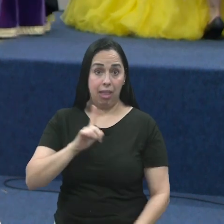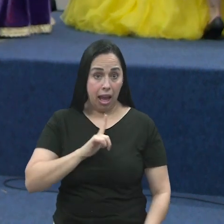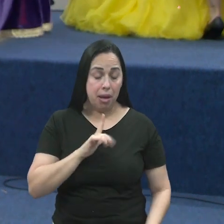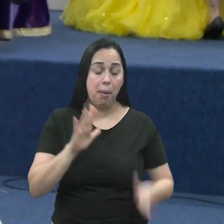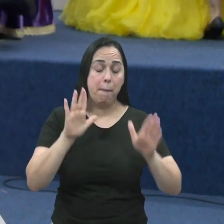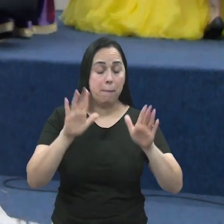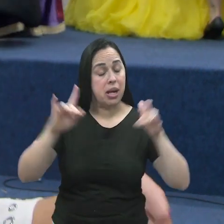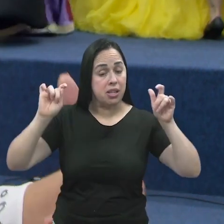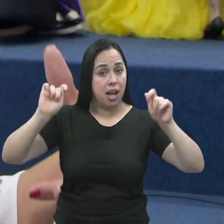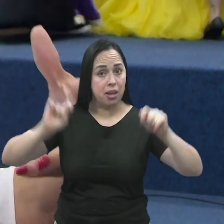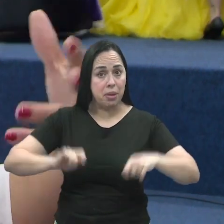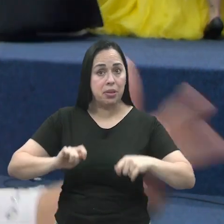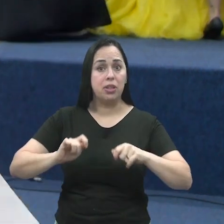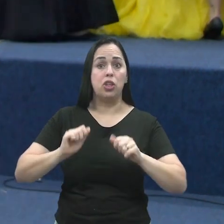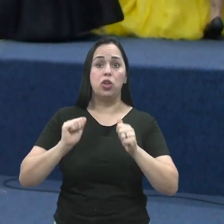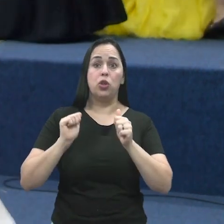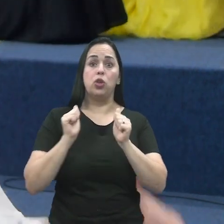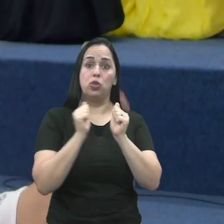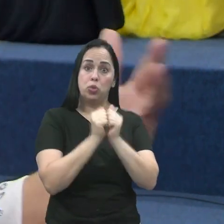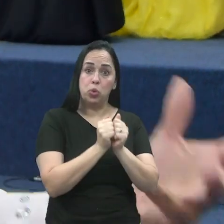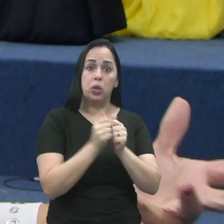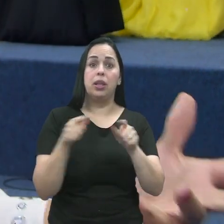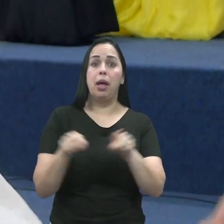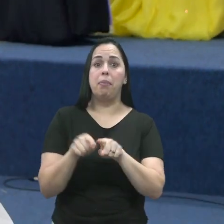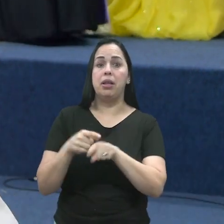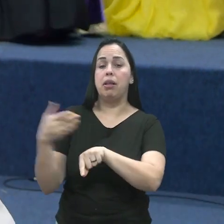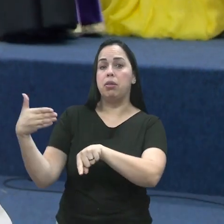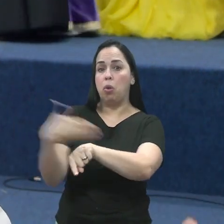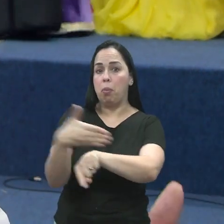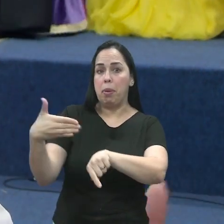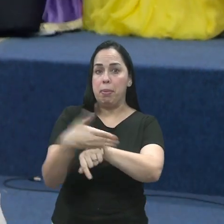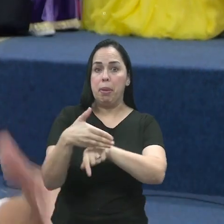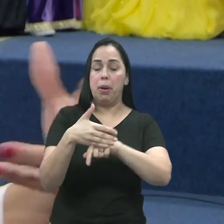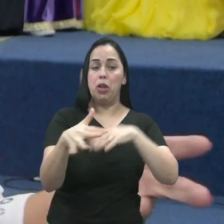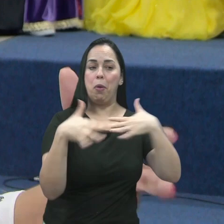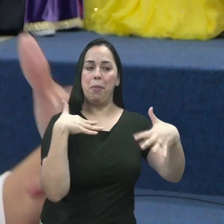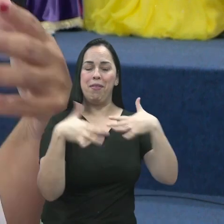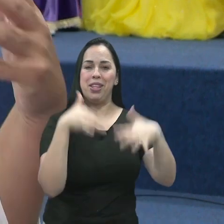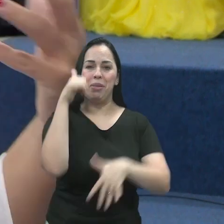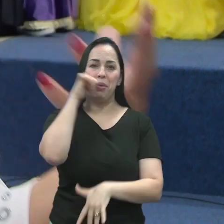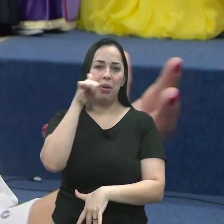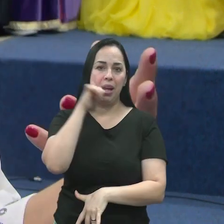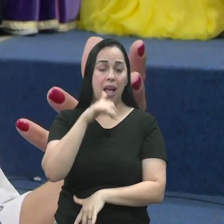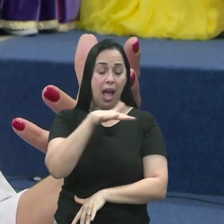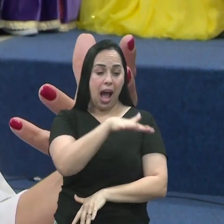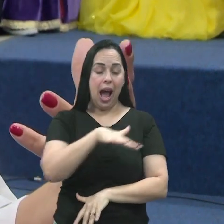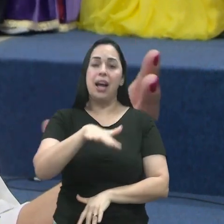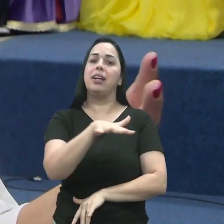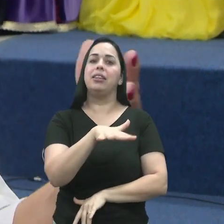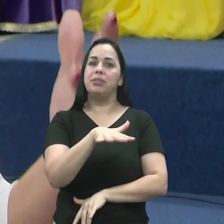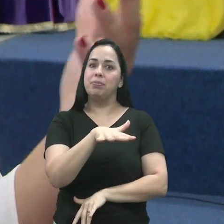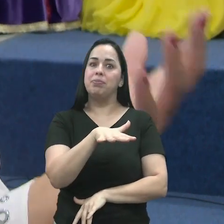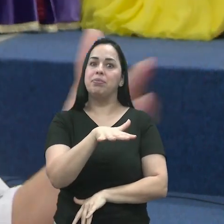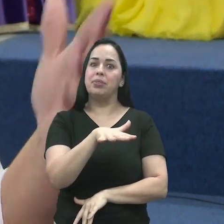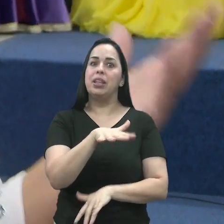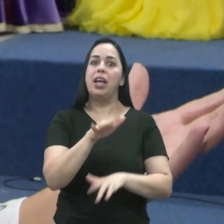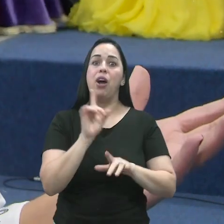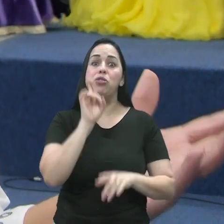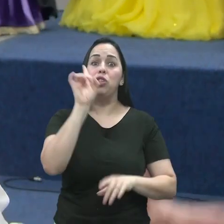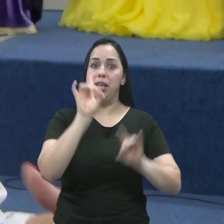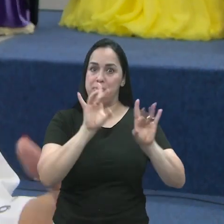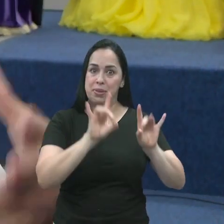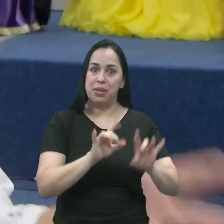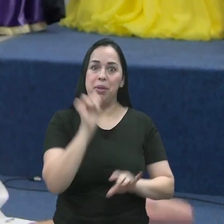é possível. Então, com acompanhamento, participando desses movimentos também, porque aqui, apesar de ser um evento de